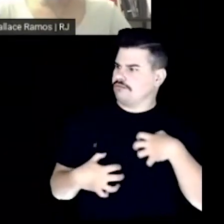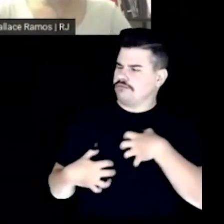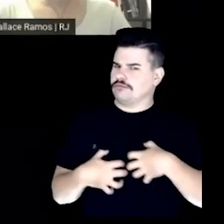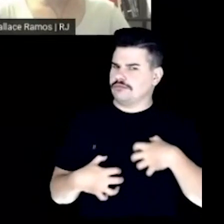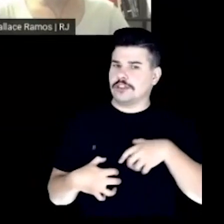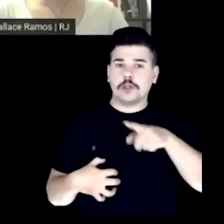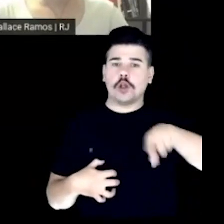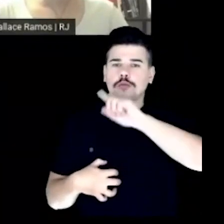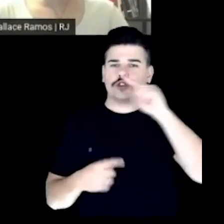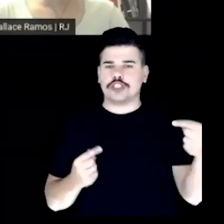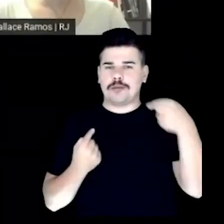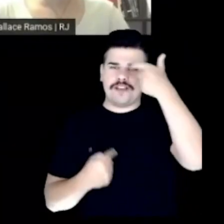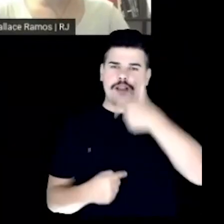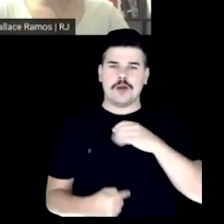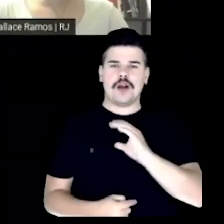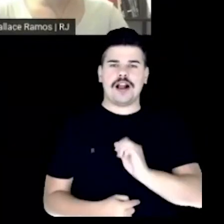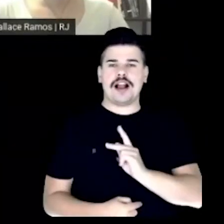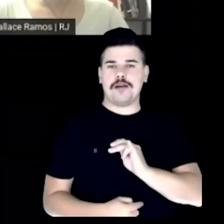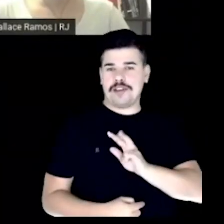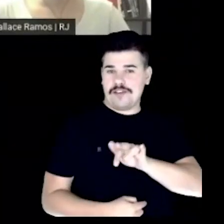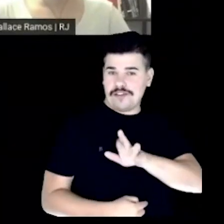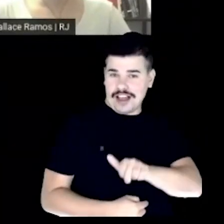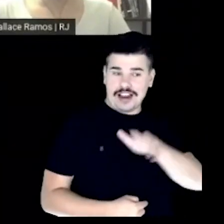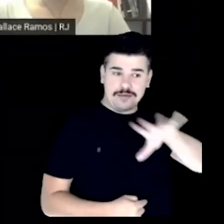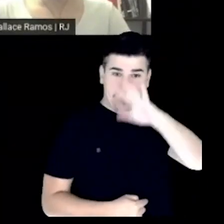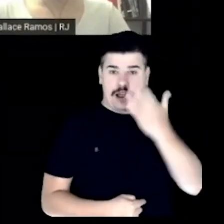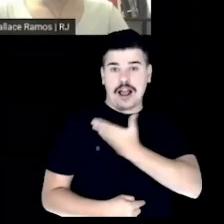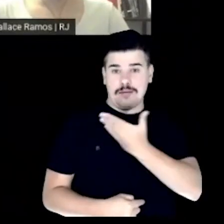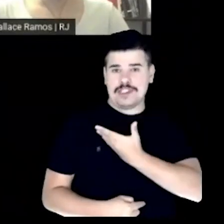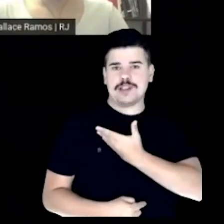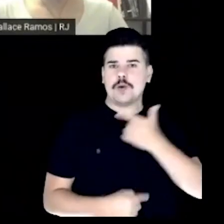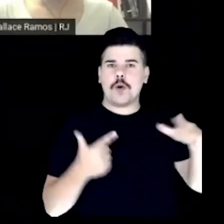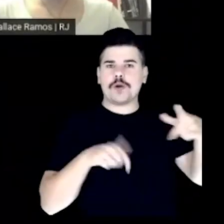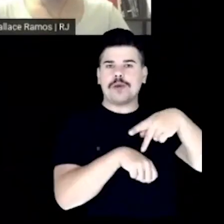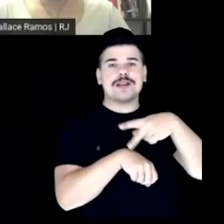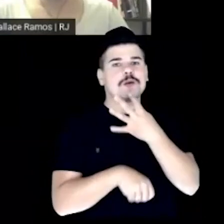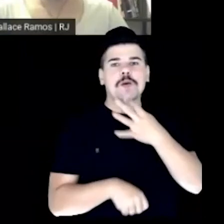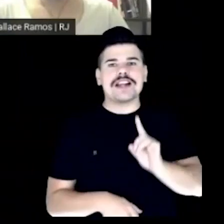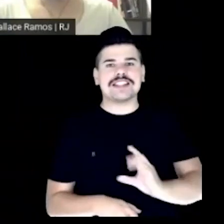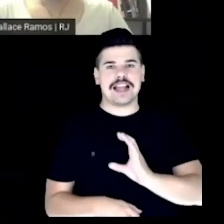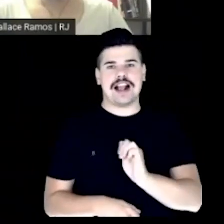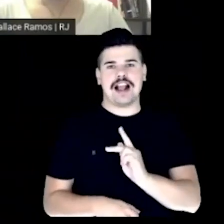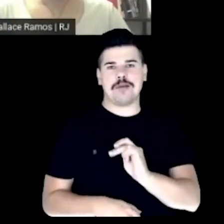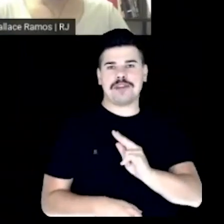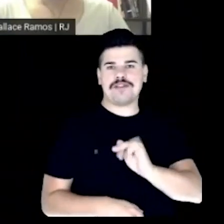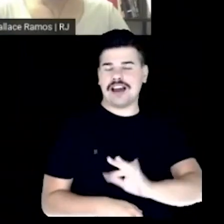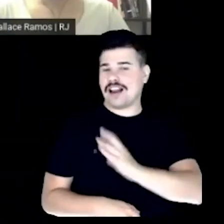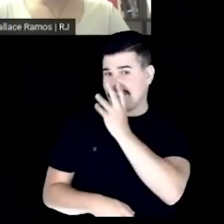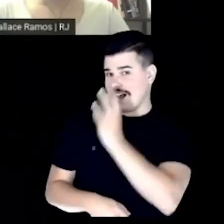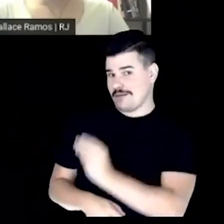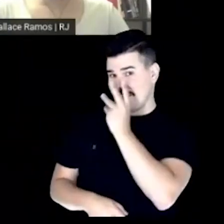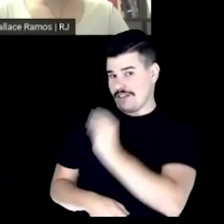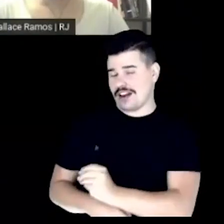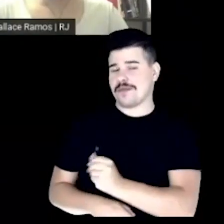situação. E eu virei a mina das capivaras, porque aquela história me marcou muito, e marcou muito meus colegas gringos, que também não sabiam o que era uma capivara. Então, todo o tempo,